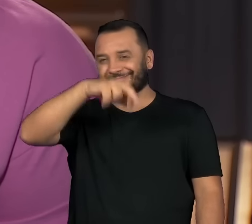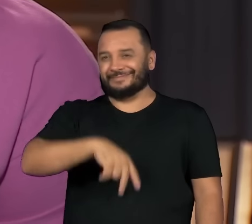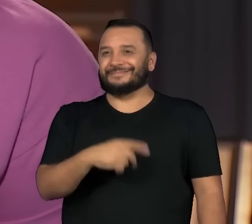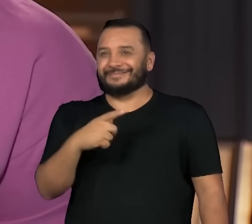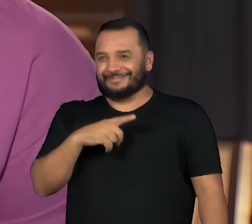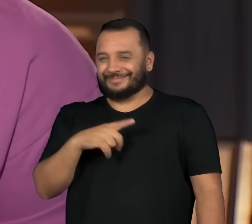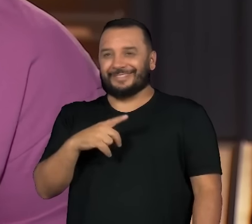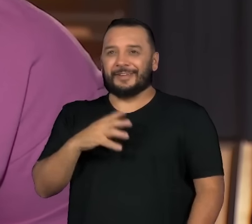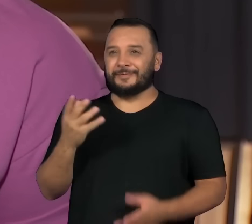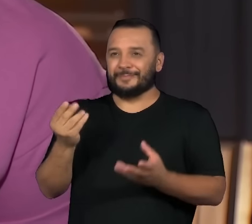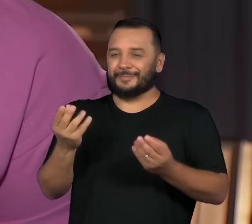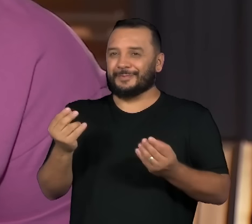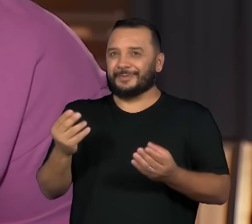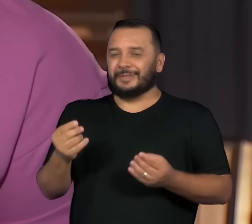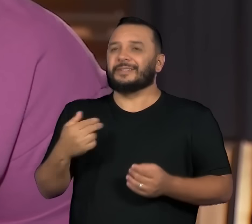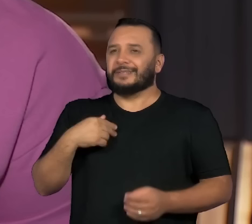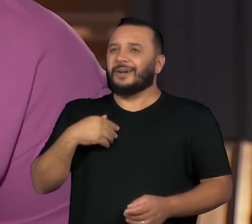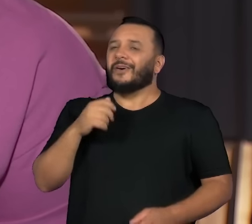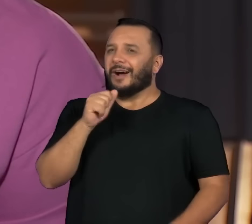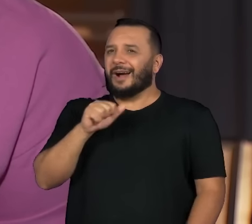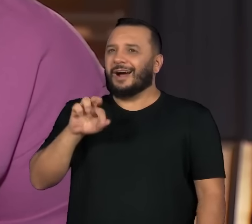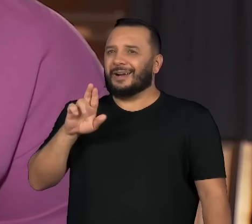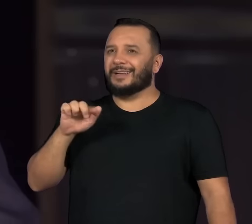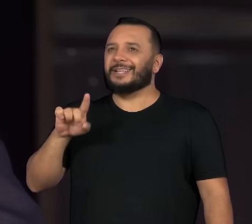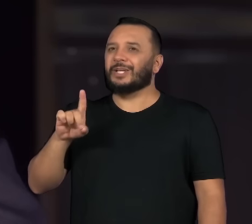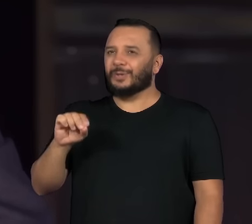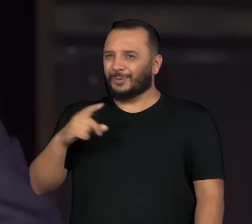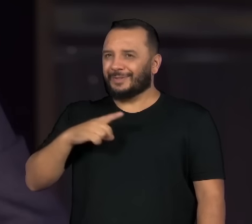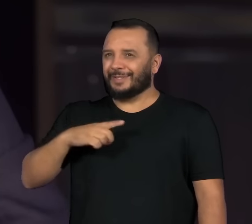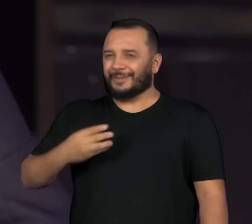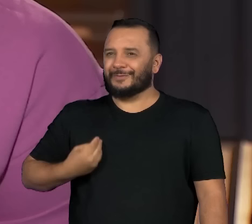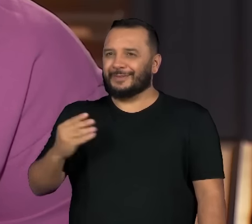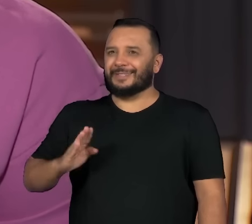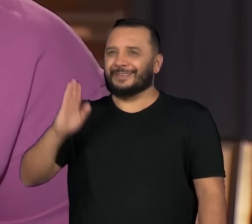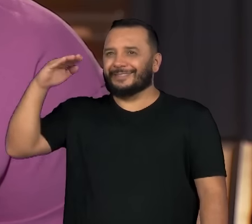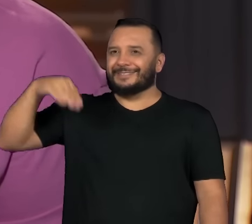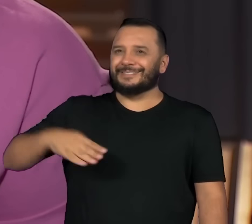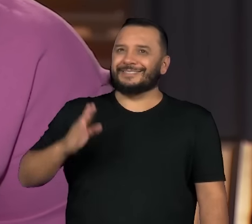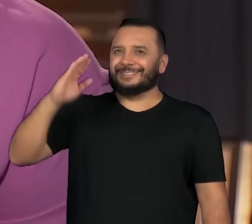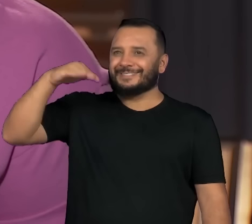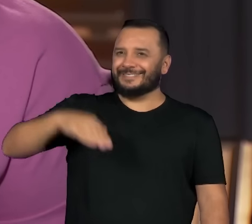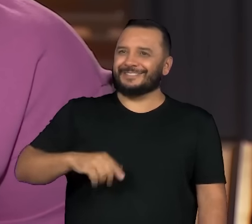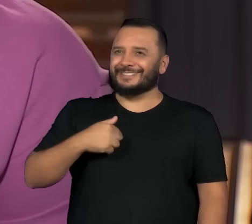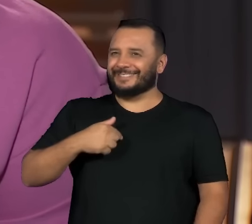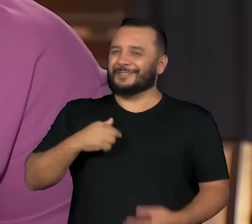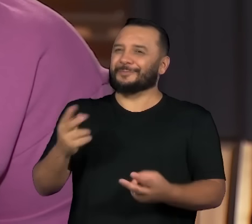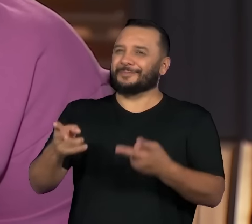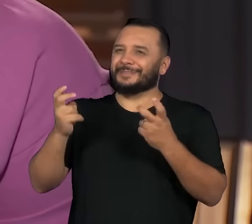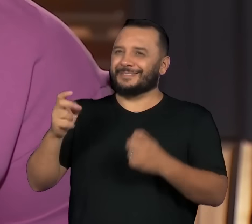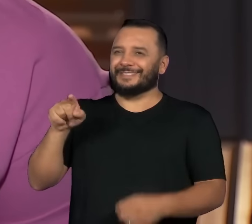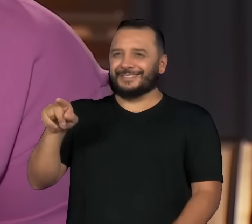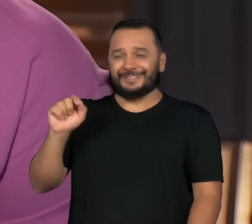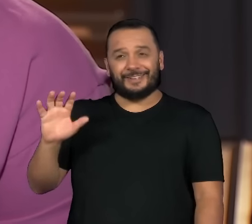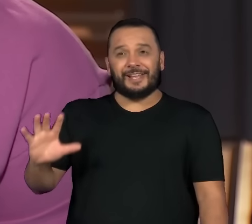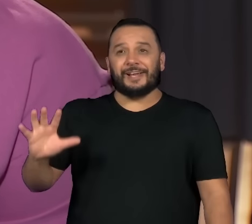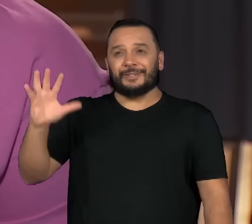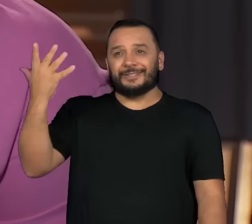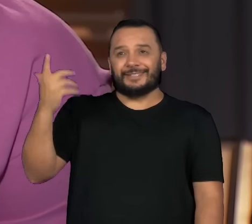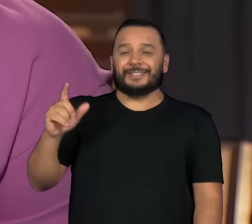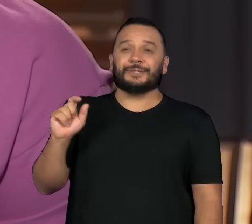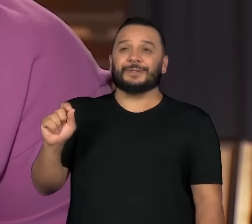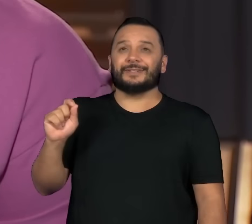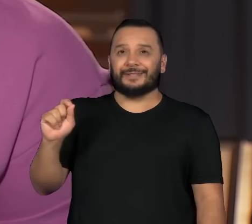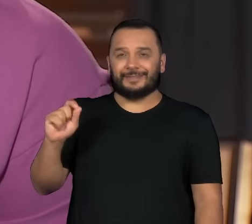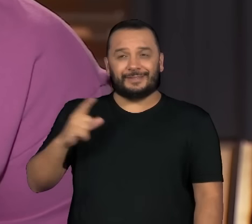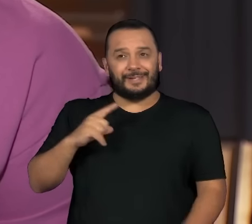Tem muita ladeira. Acho que em Arlindo tem muita ladeira. Eu acabei de reparar nisso. Que é uma coisa que acontece, que quando